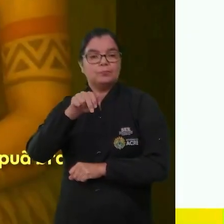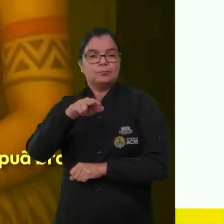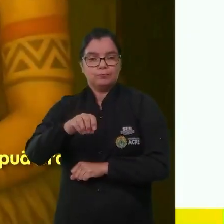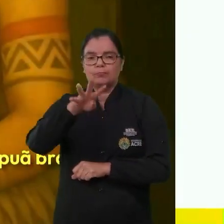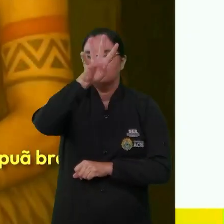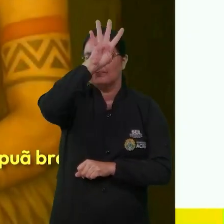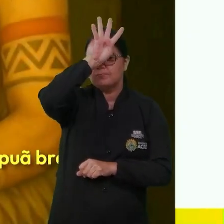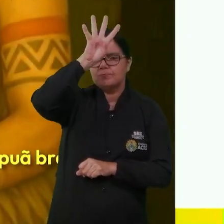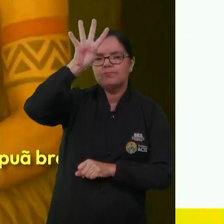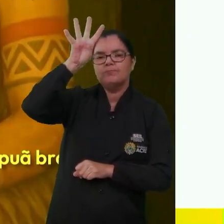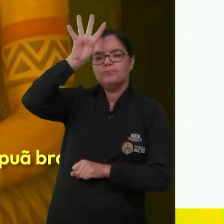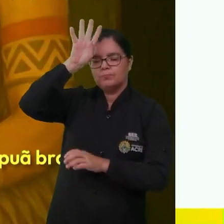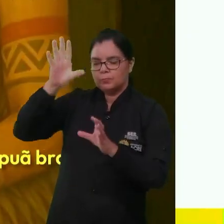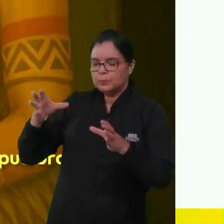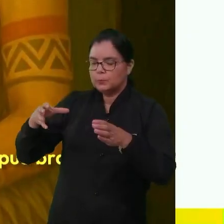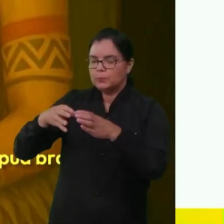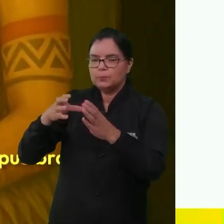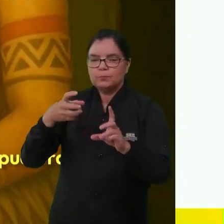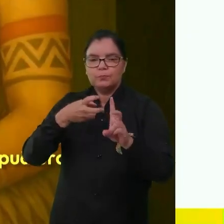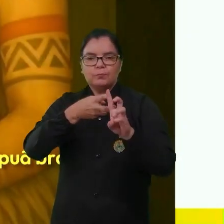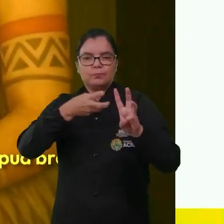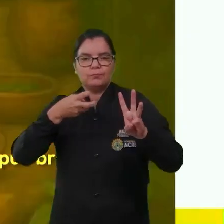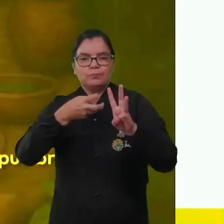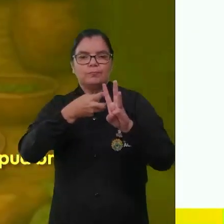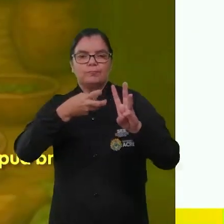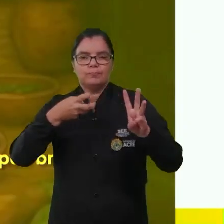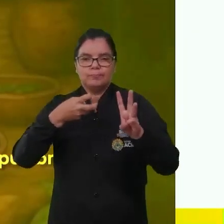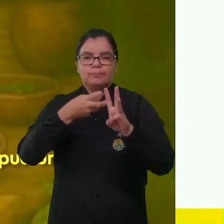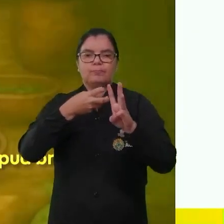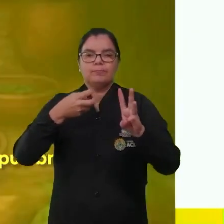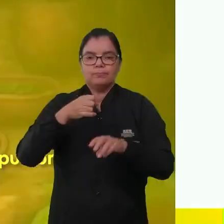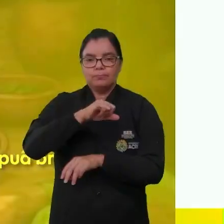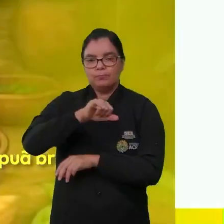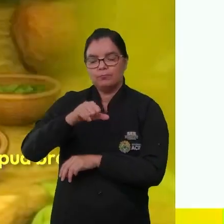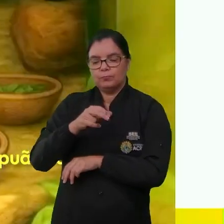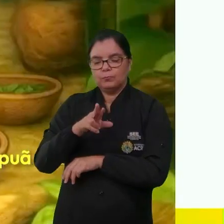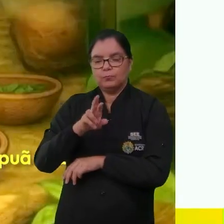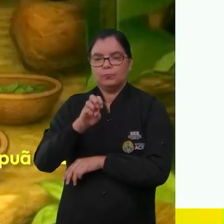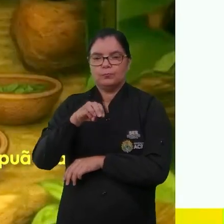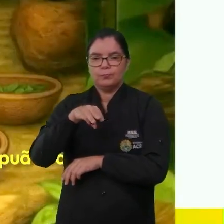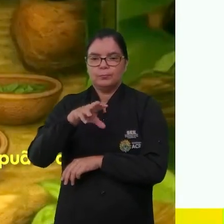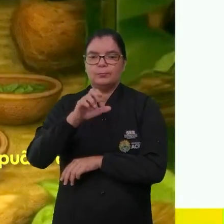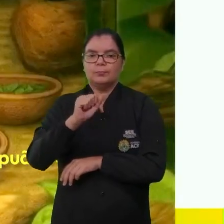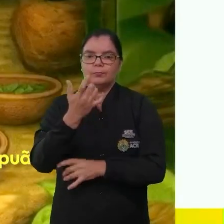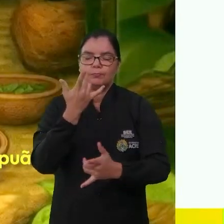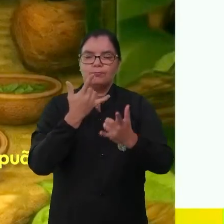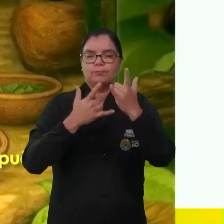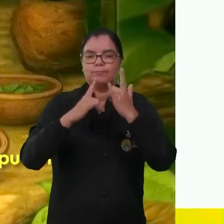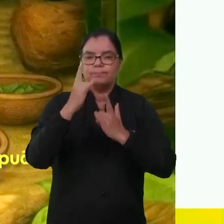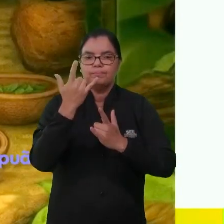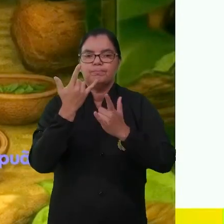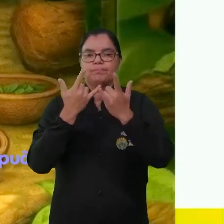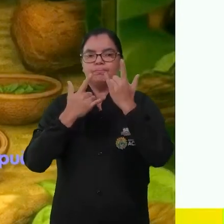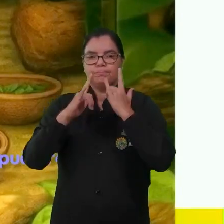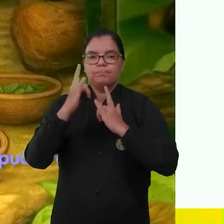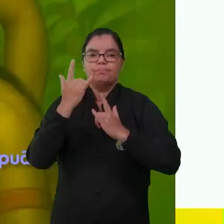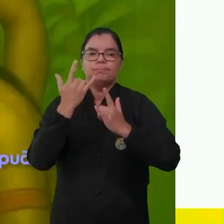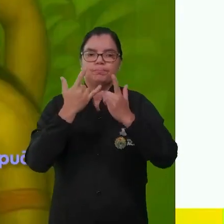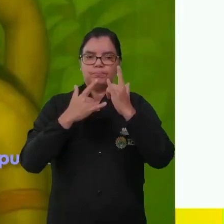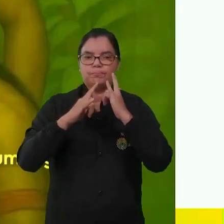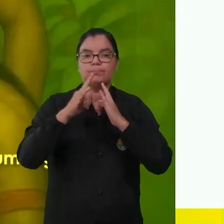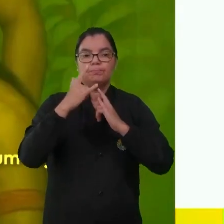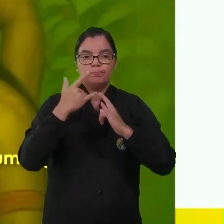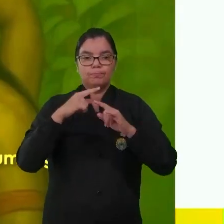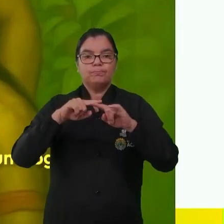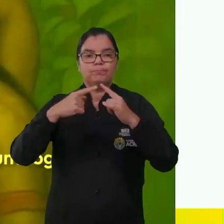da tribo vibrante, Iracema guarda o segredo da Jurema alucinante,